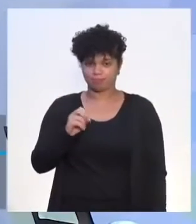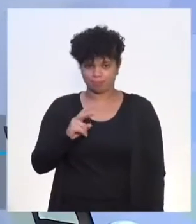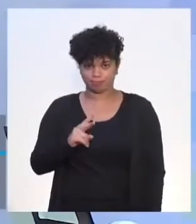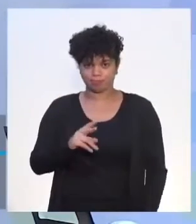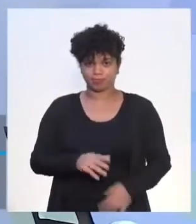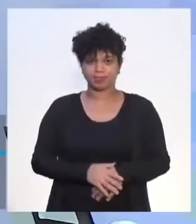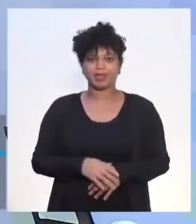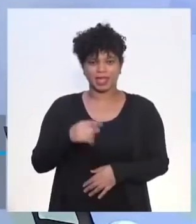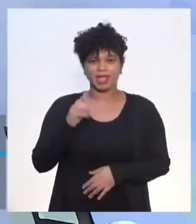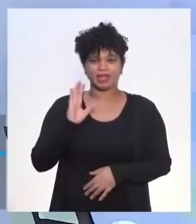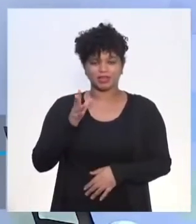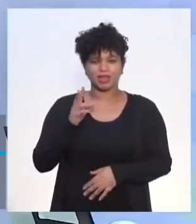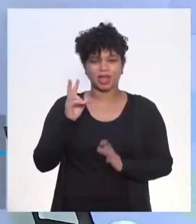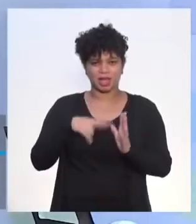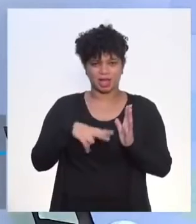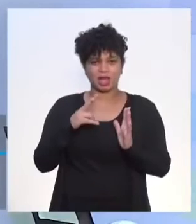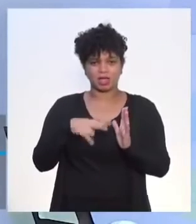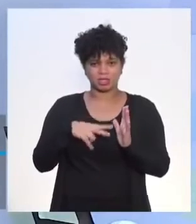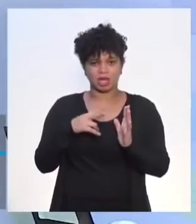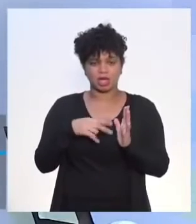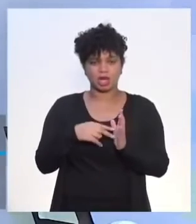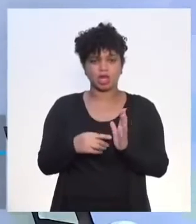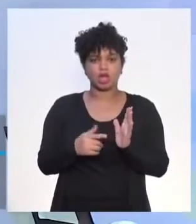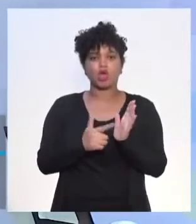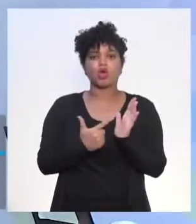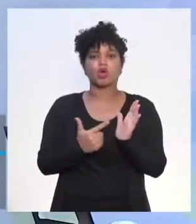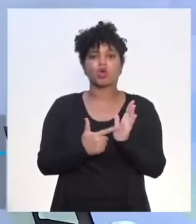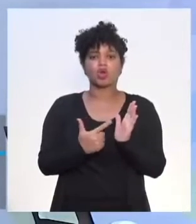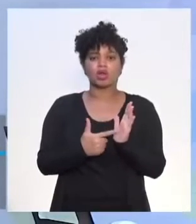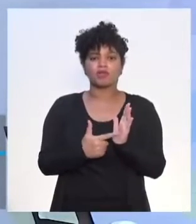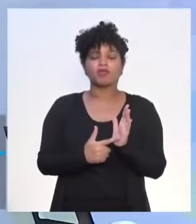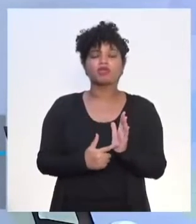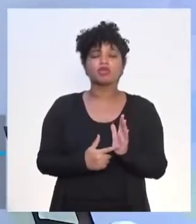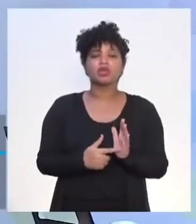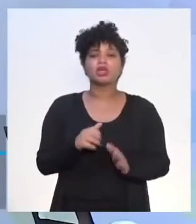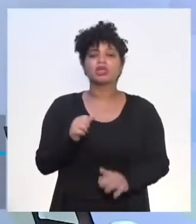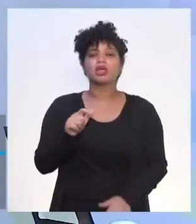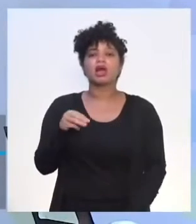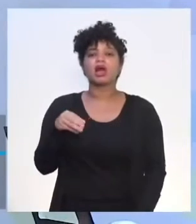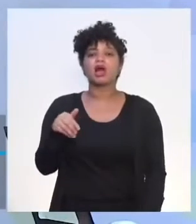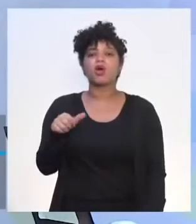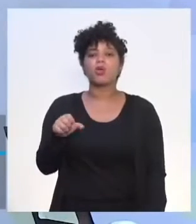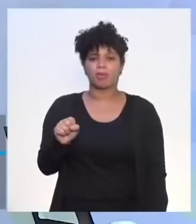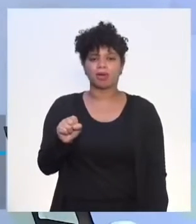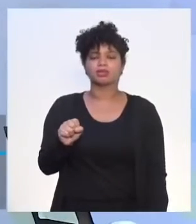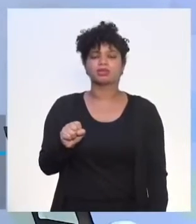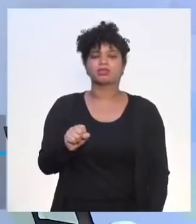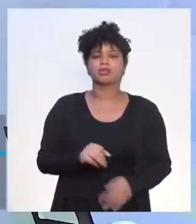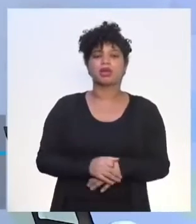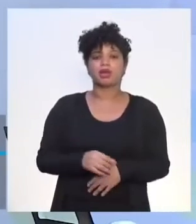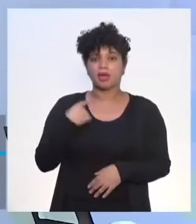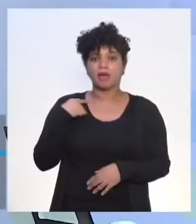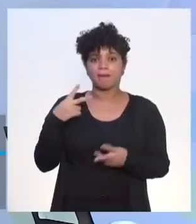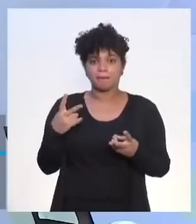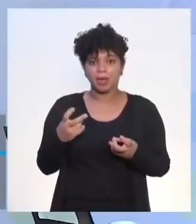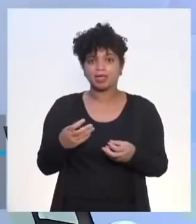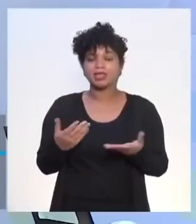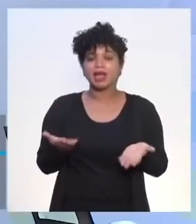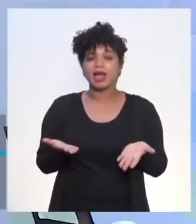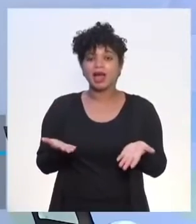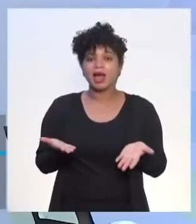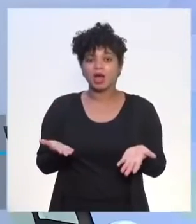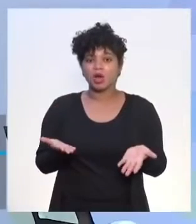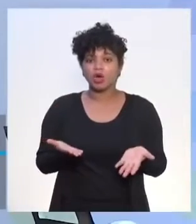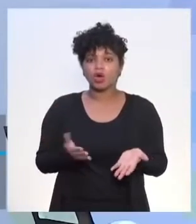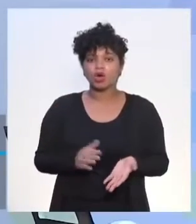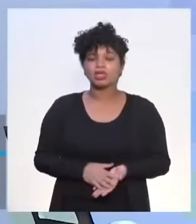só, eu li o livro também, A Formação das Almas, e vejam só, galera, olha só quanto conhecimento,